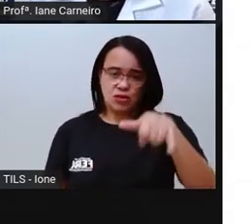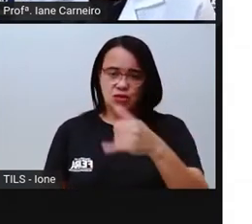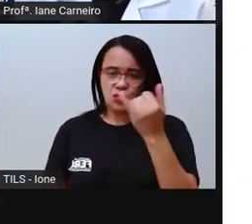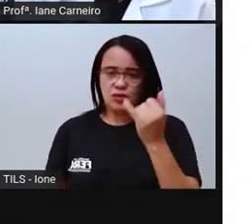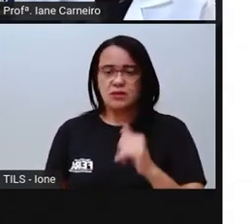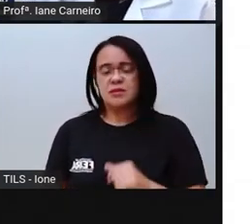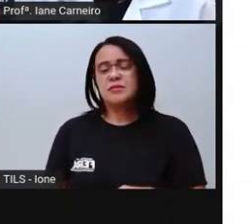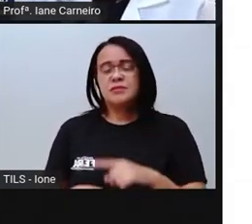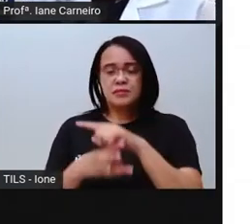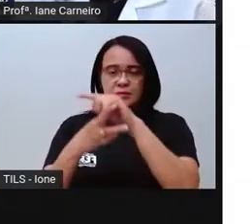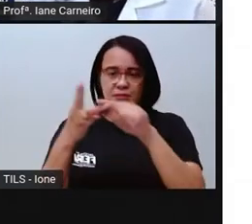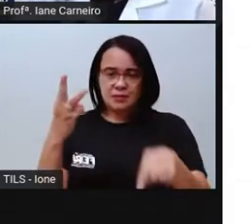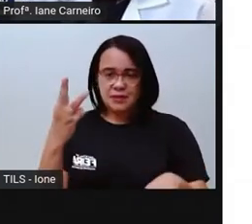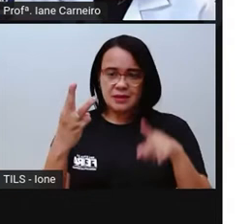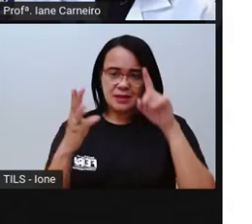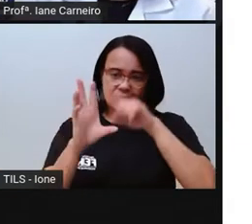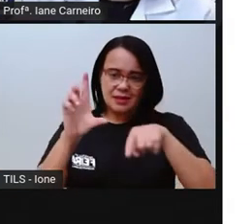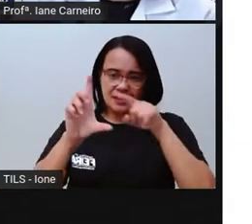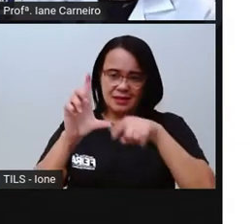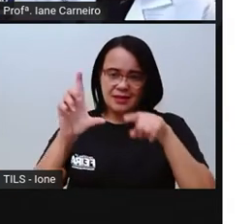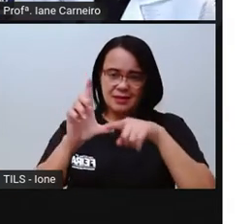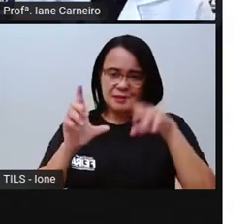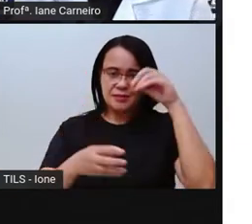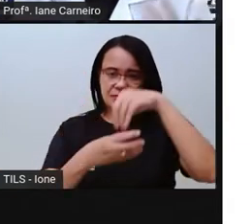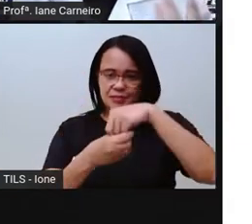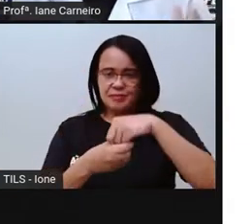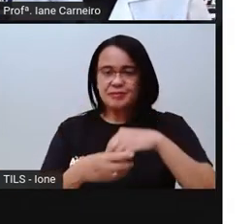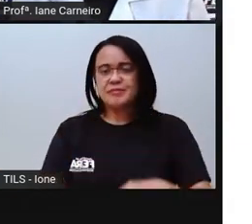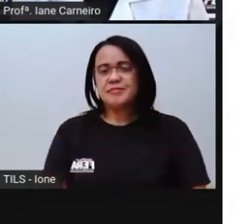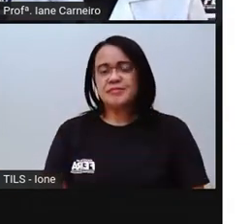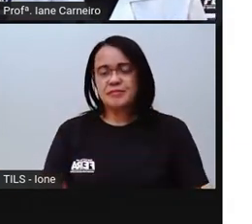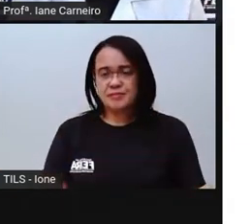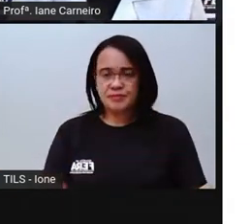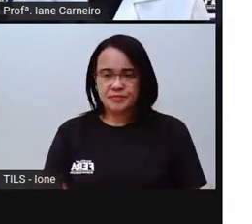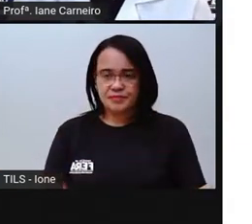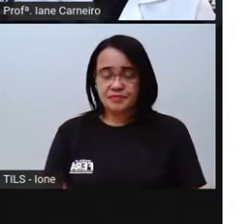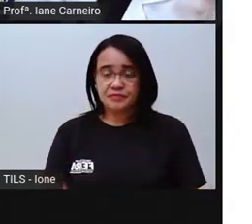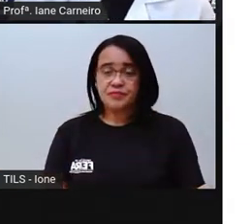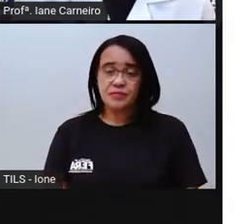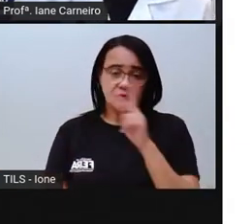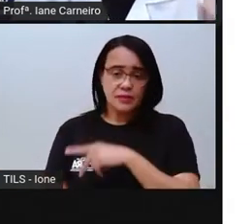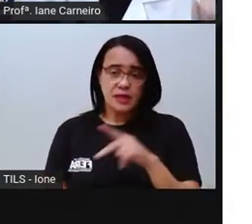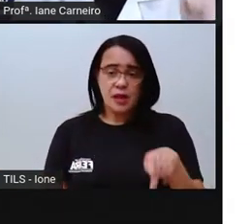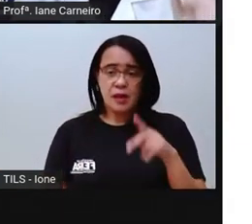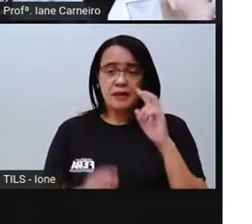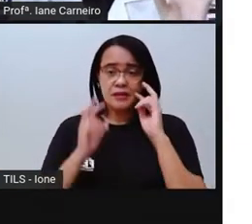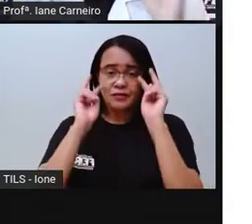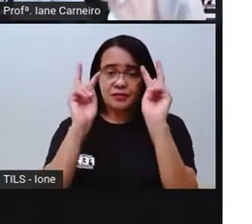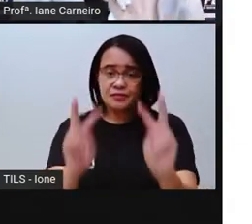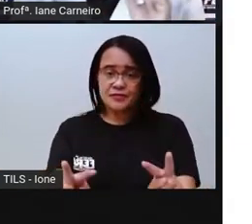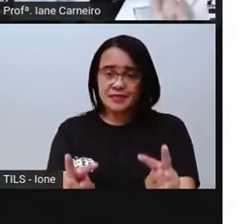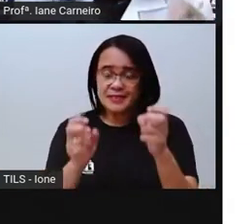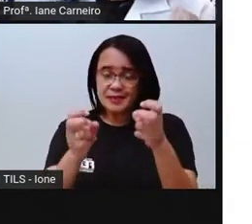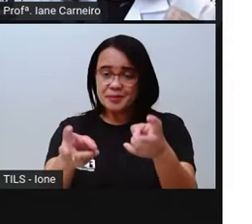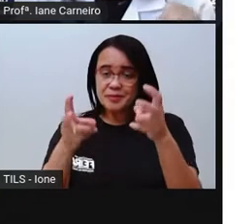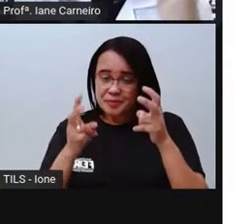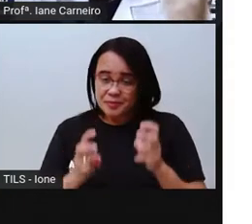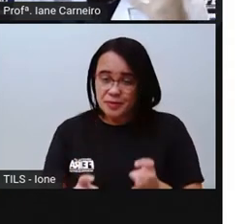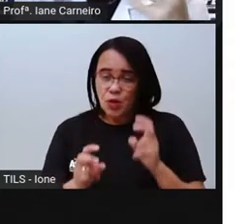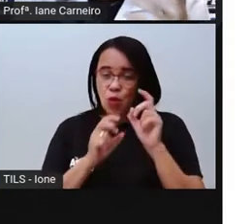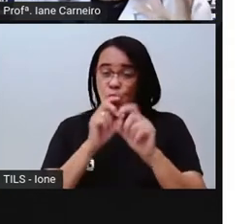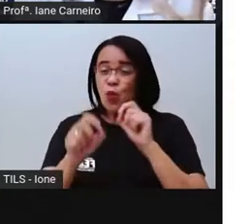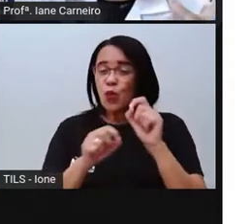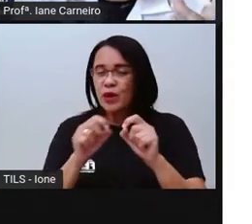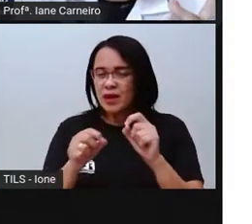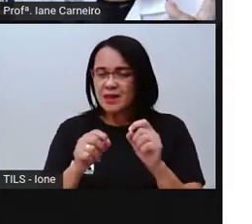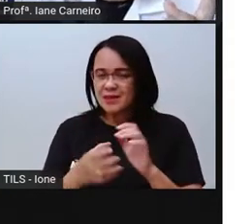né? Então, aparece três letrinhas. Quando a Pro olha isso, a Pro tem uma impressão. Quando